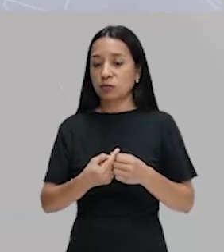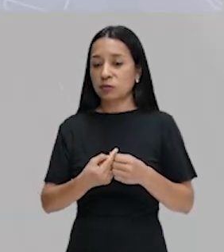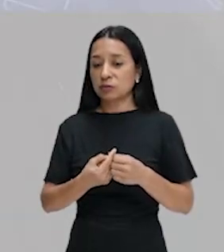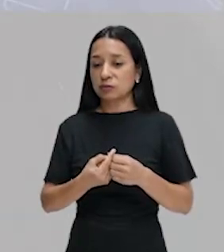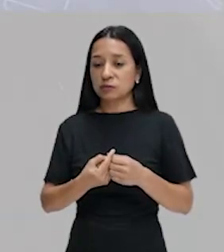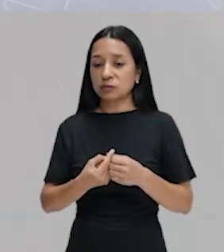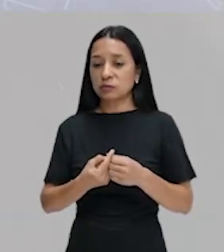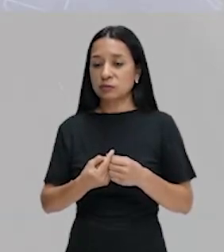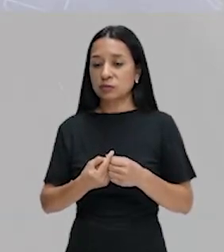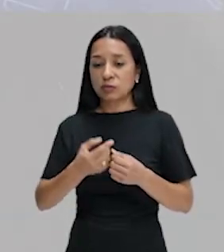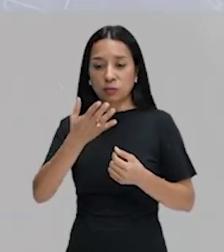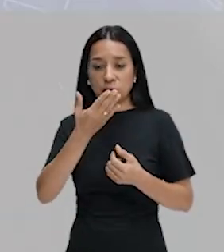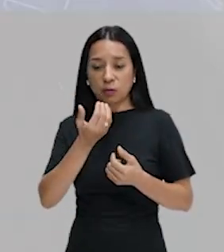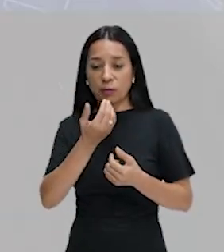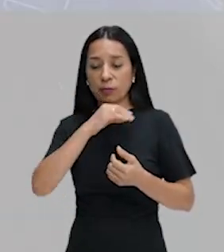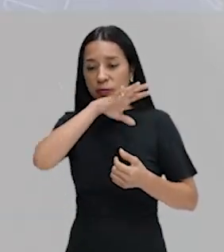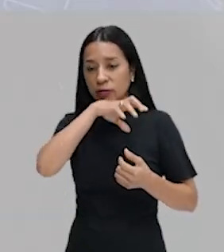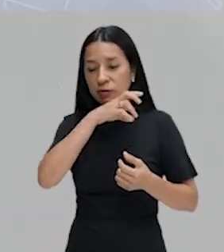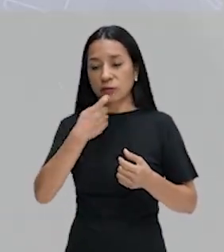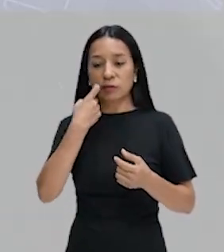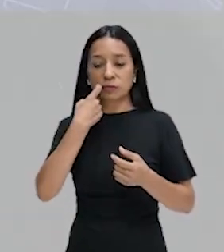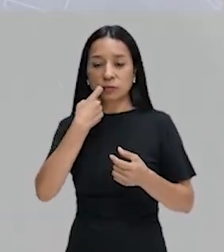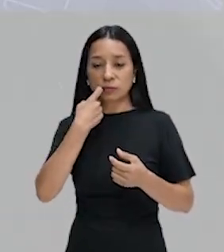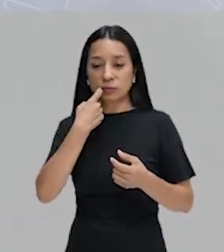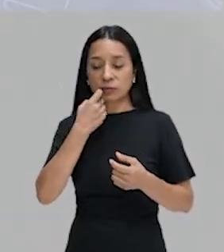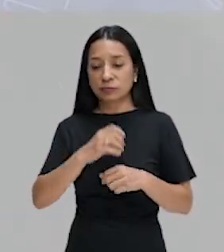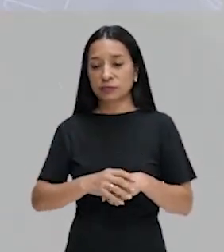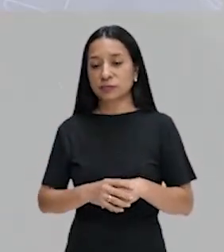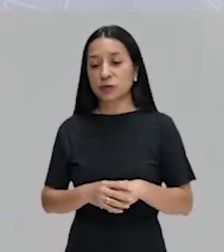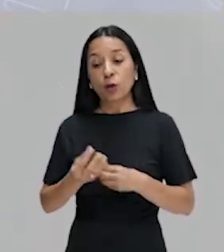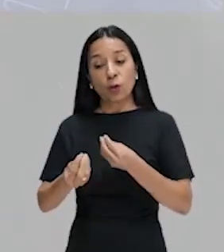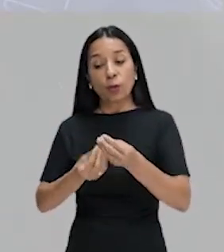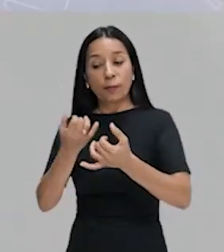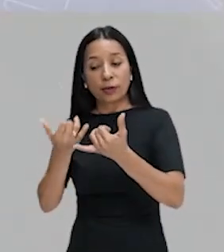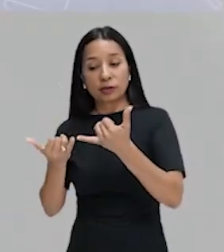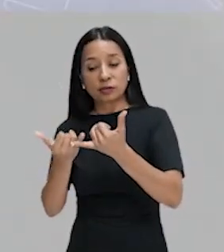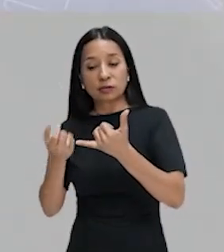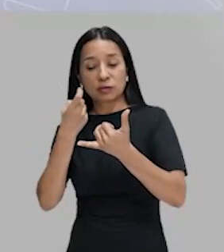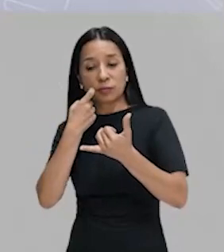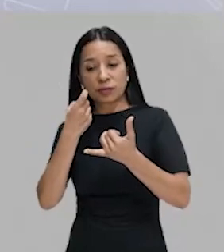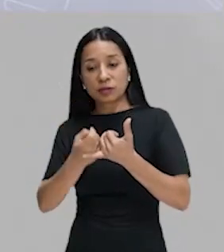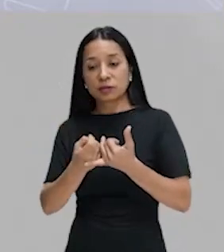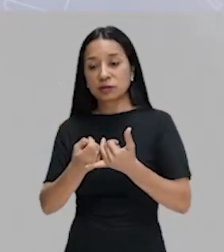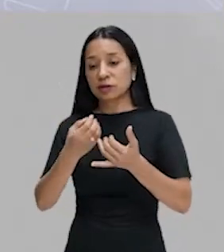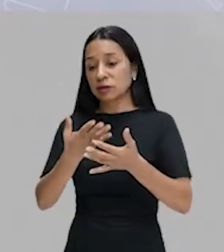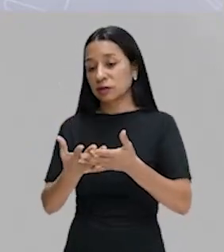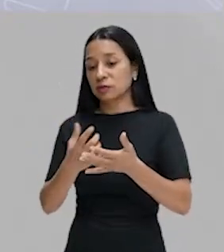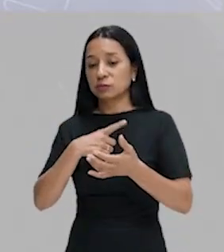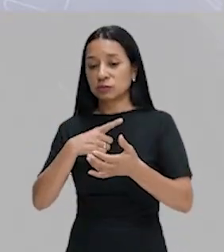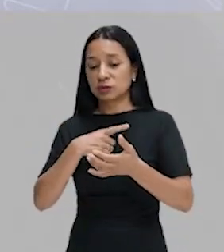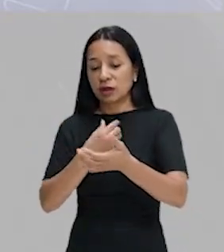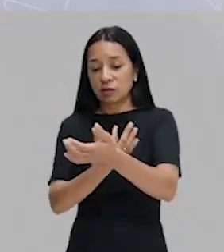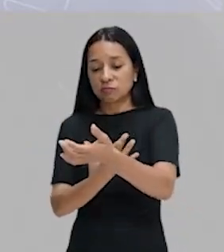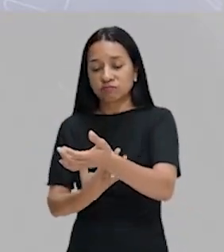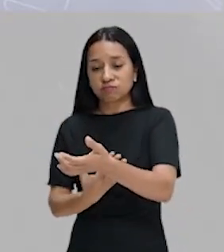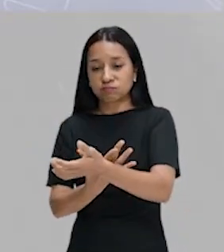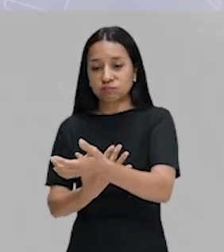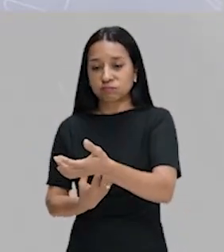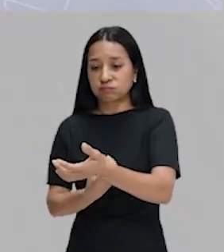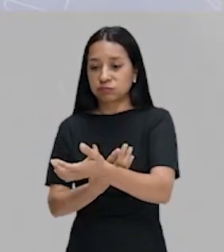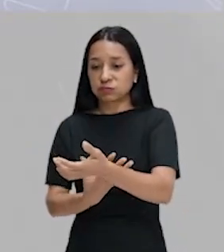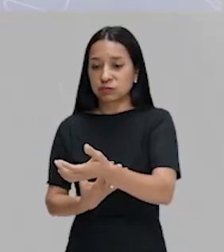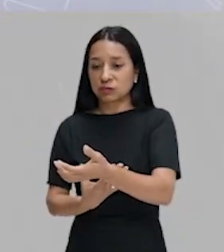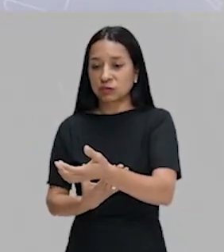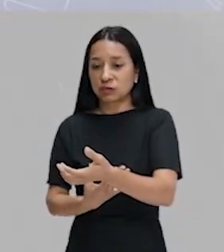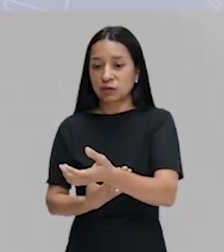alimento para esses animais, esse líquido ele vai causar queimadura, tá certo? Aí você me pergunta, professor, como é que eu faço? Eu estiver